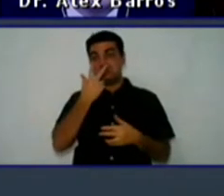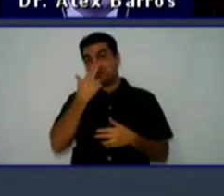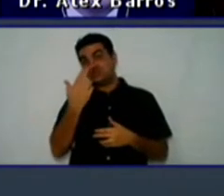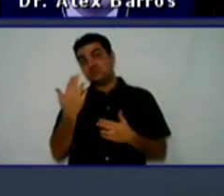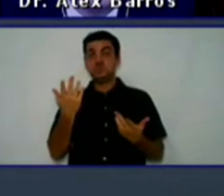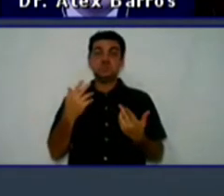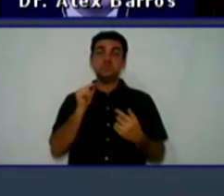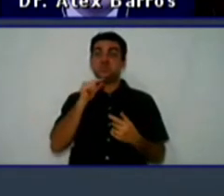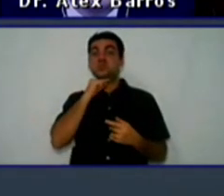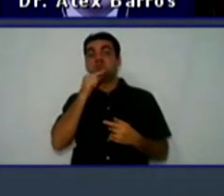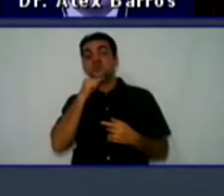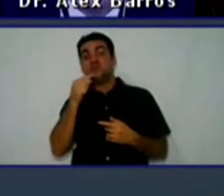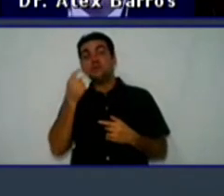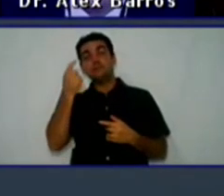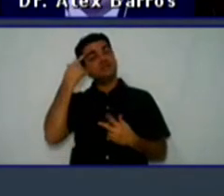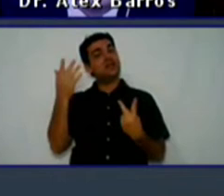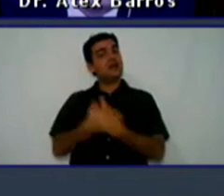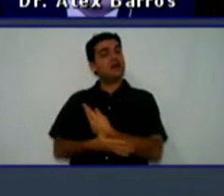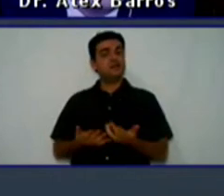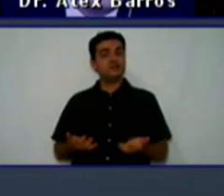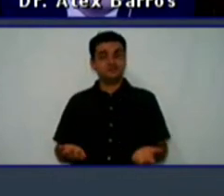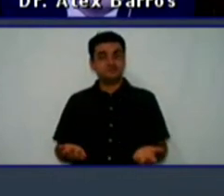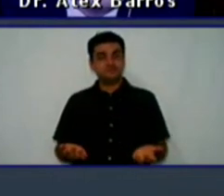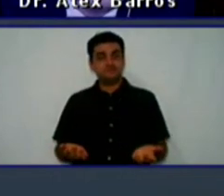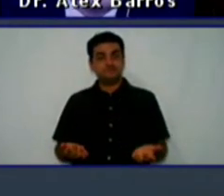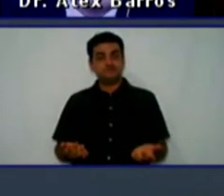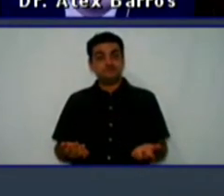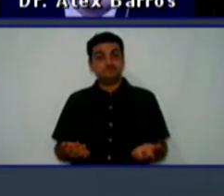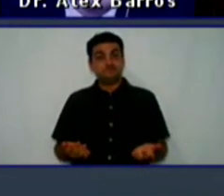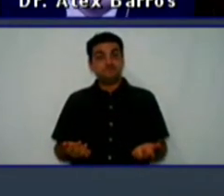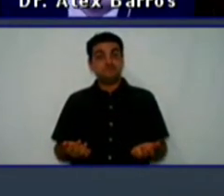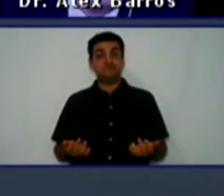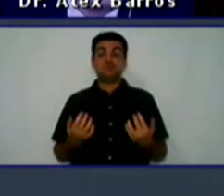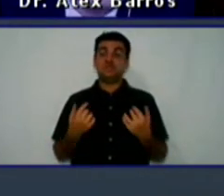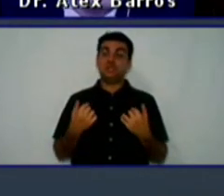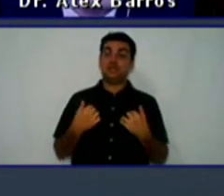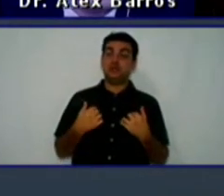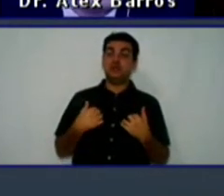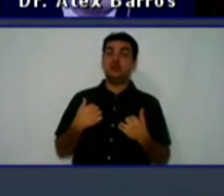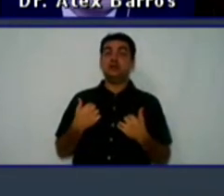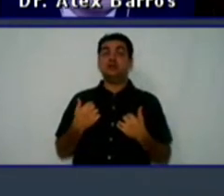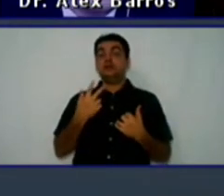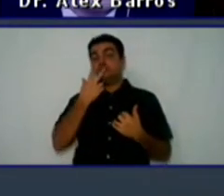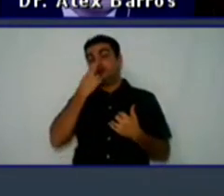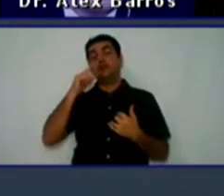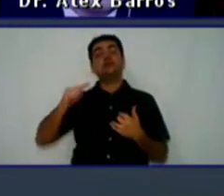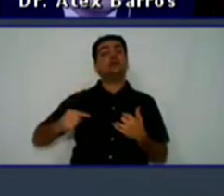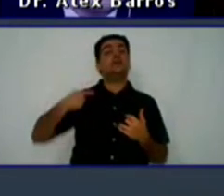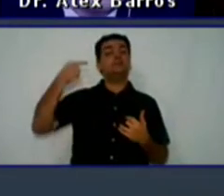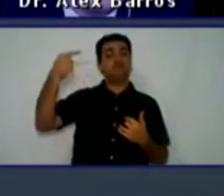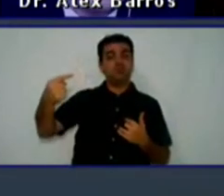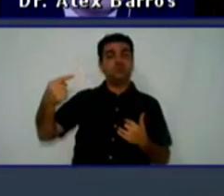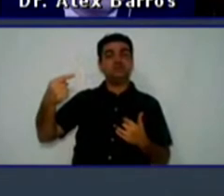de considerar uma ilegalidade, para ser sincero, sendo que sobrevém um dispositivo